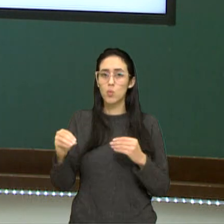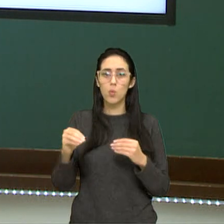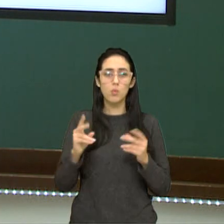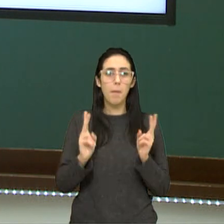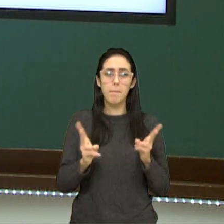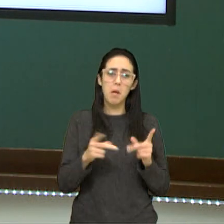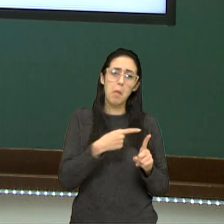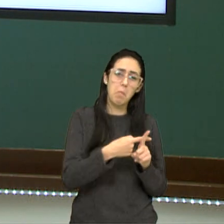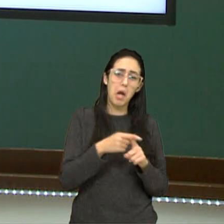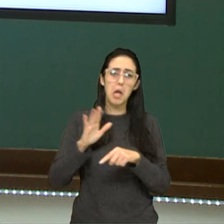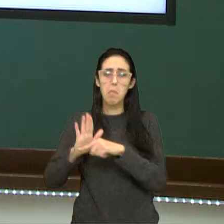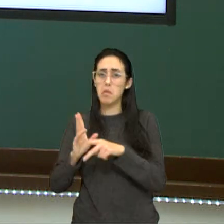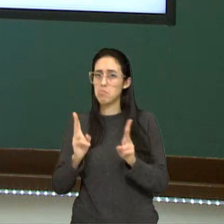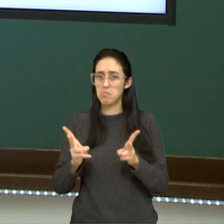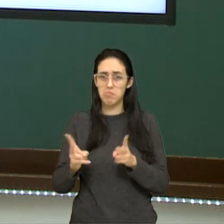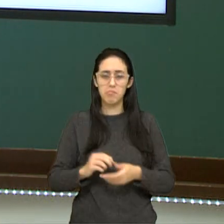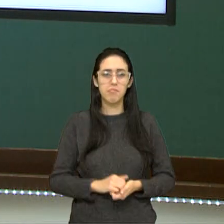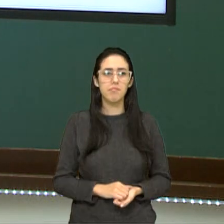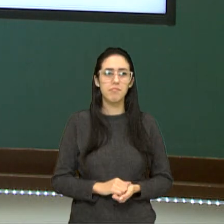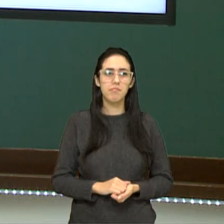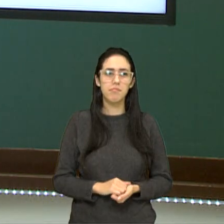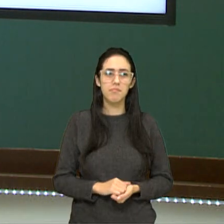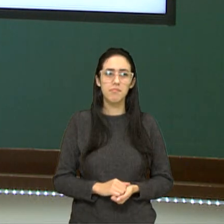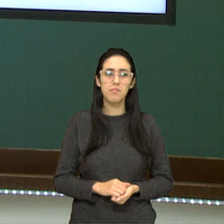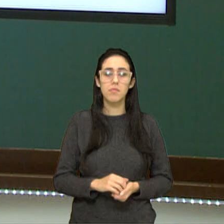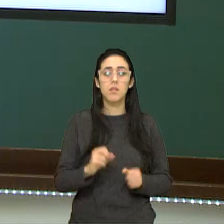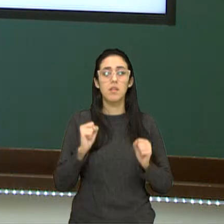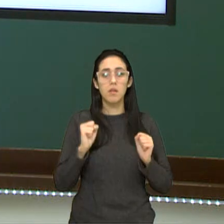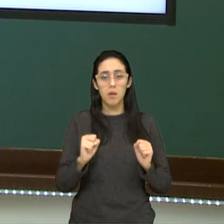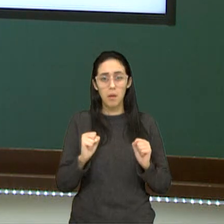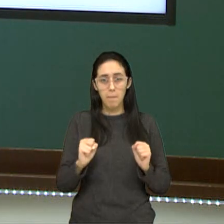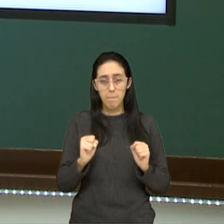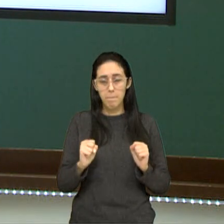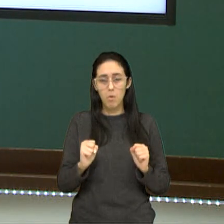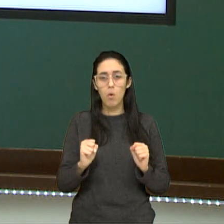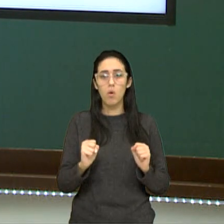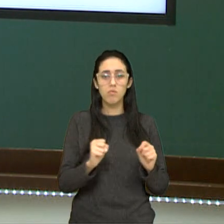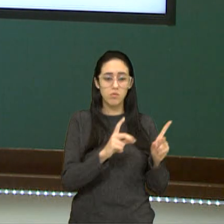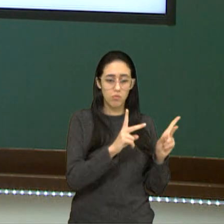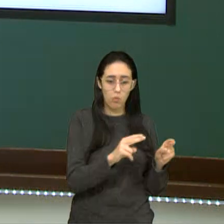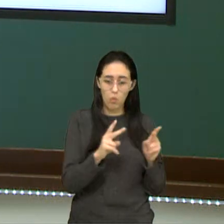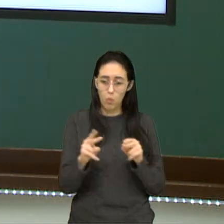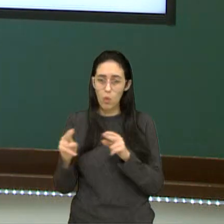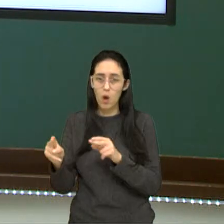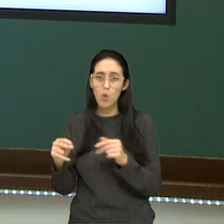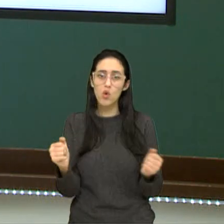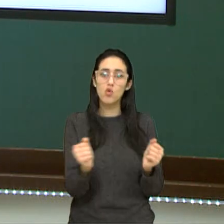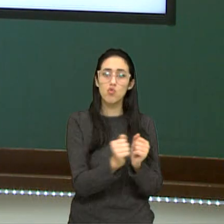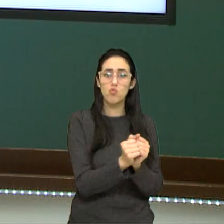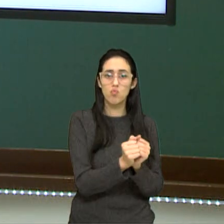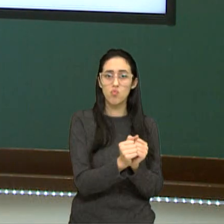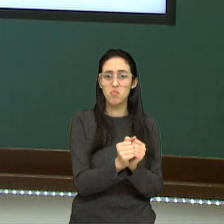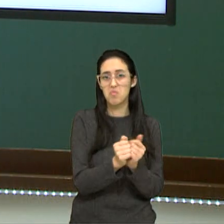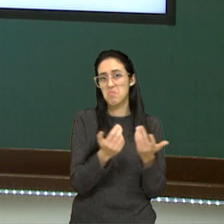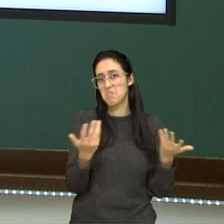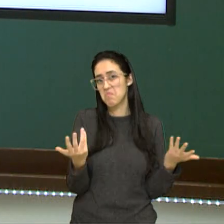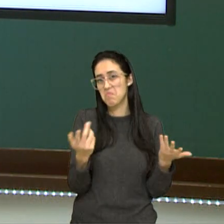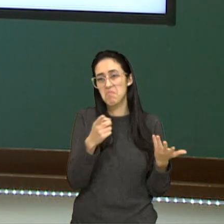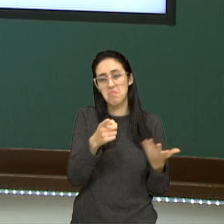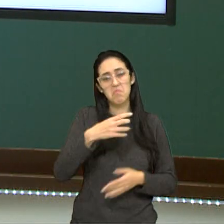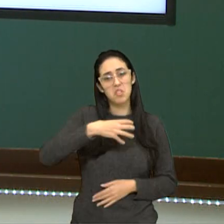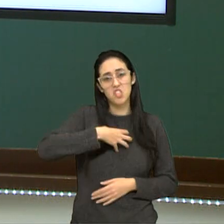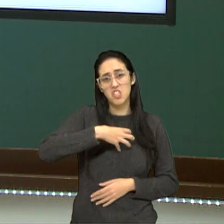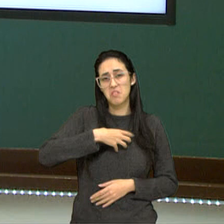sinal. Posso colocar aqueles termos semelhantes um do ladinho do outro, se facilita. Se você acha